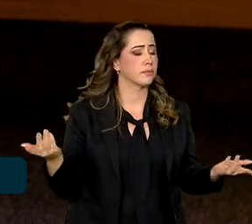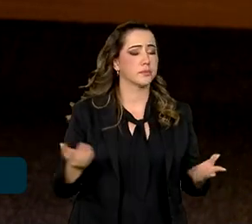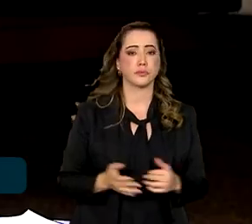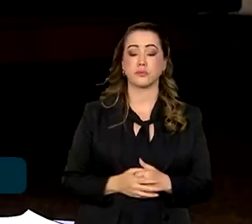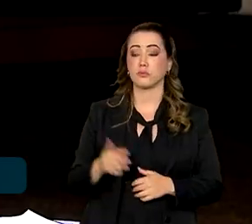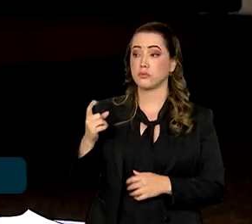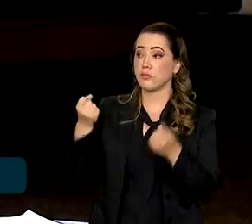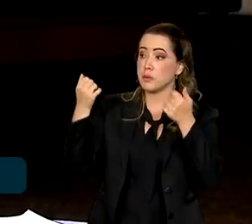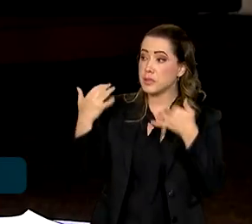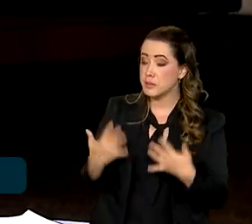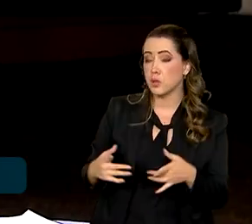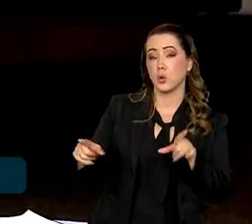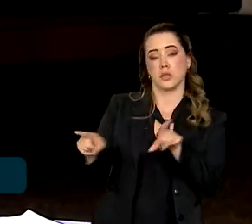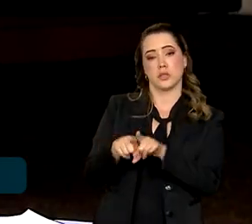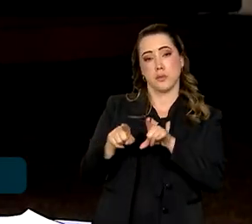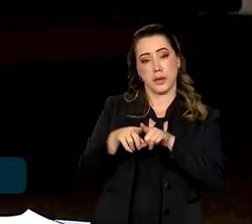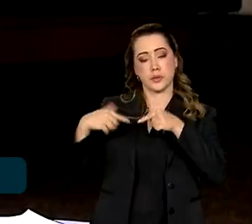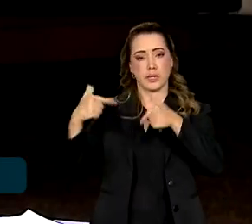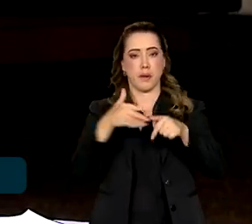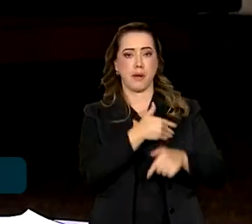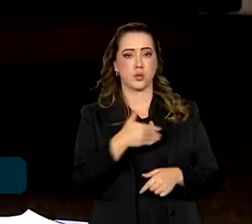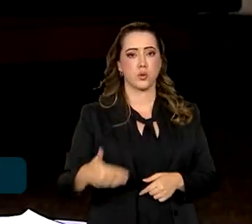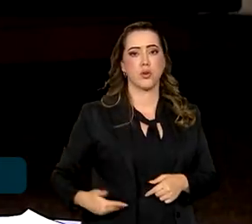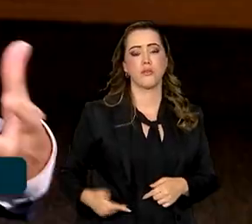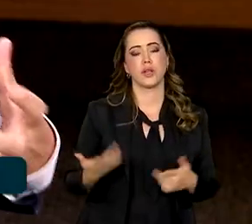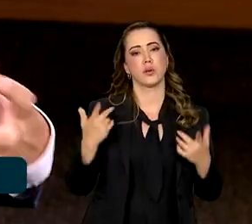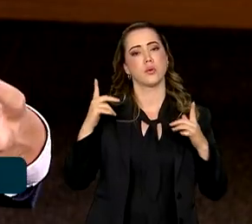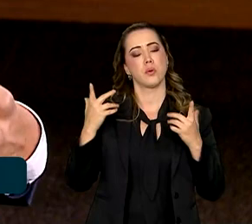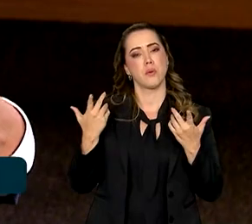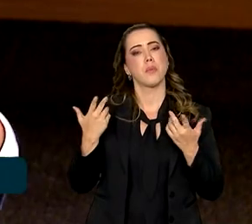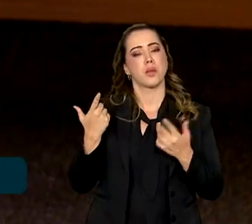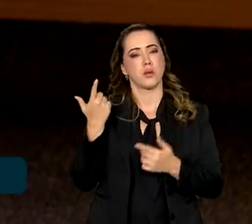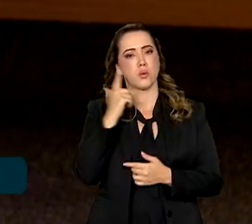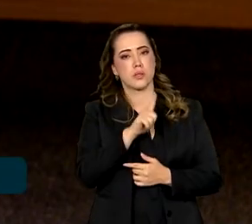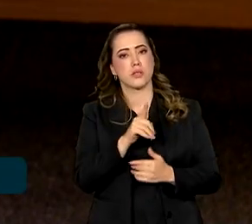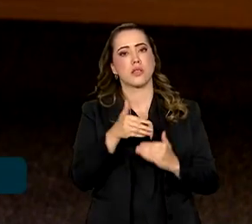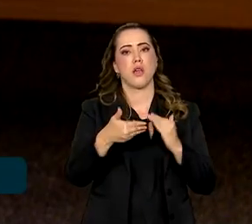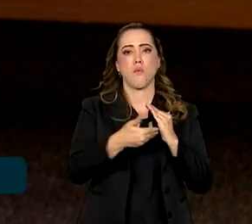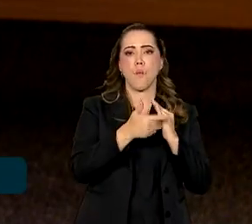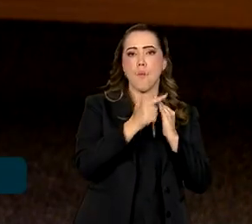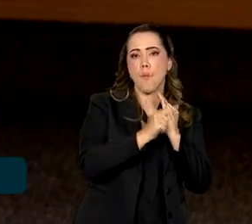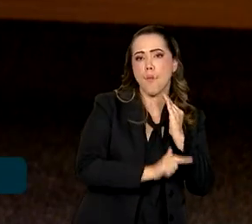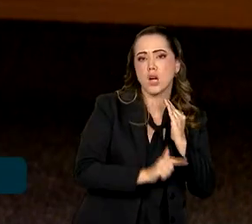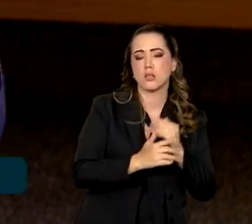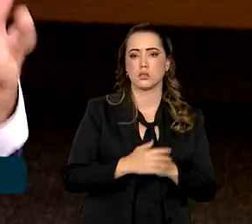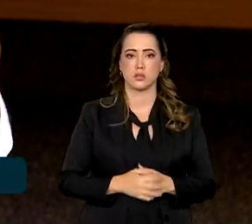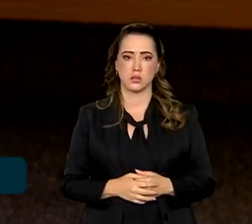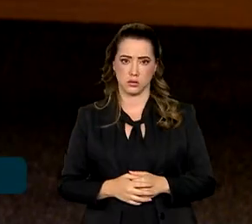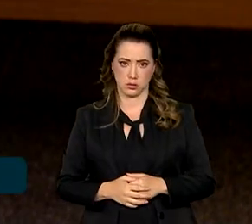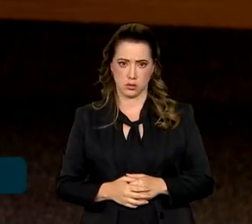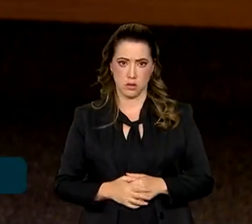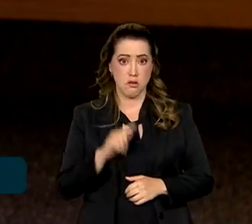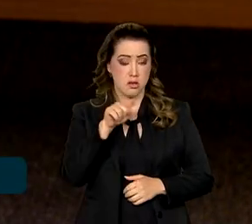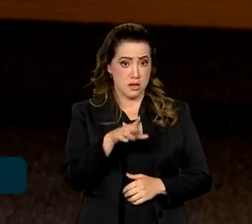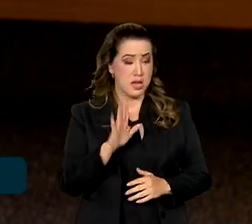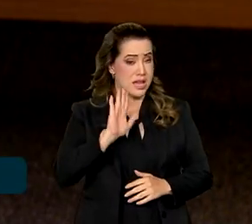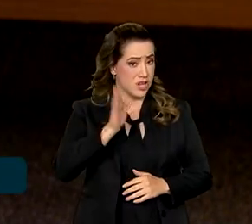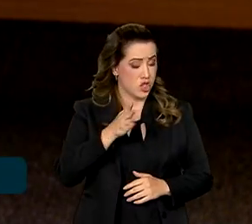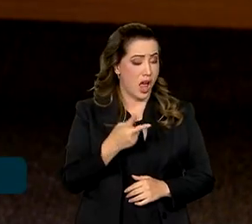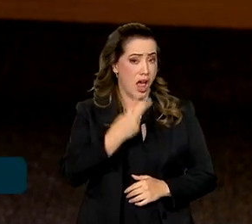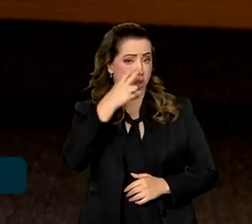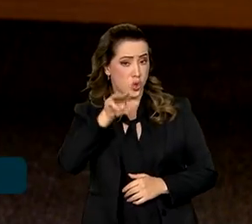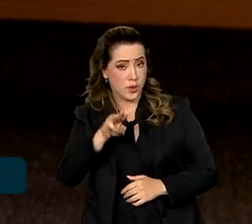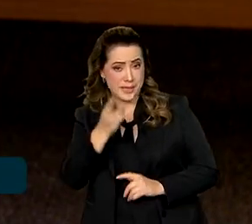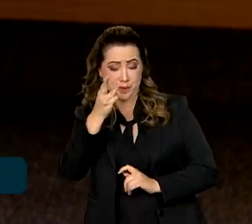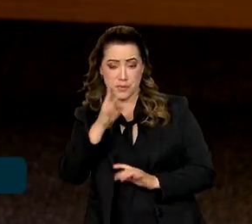as ações que o governo vem realizando para tirar o Brasil do mapa da fome. Já são mais de 2 milhões